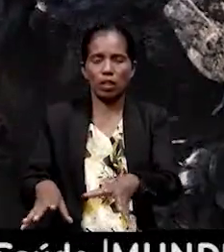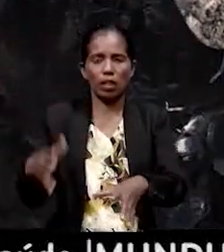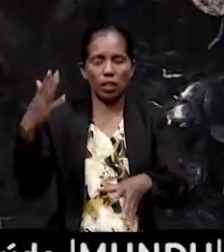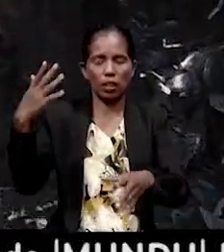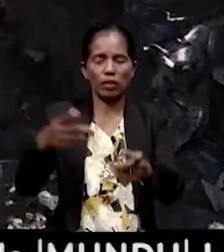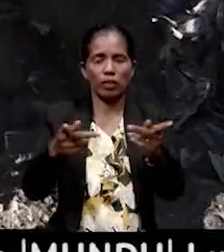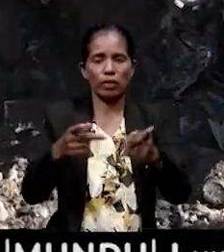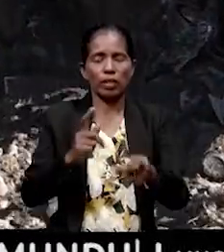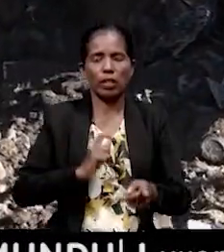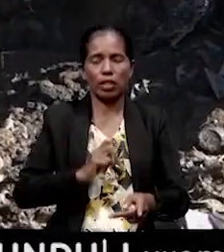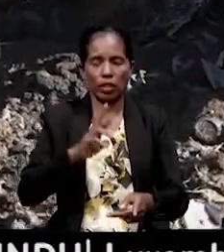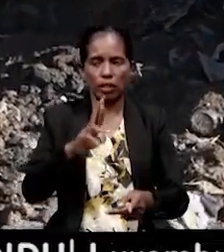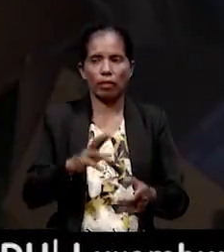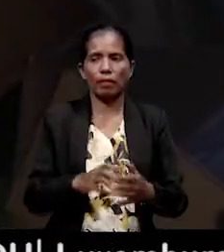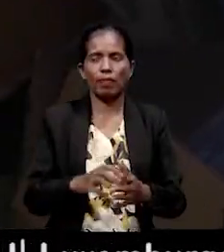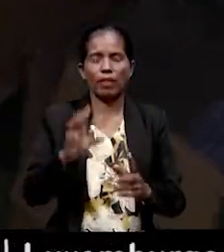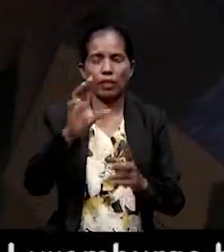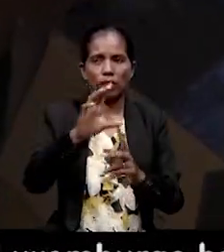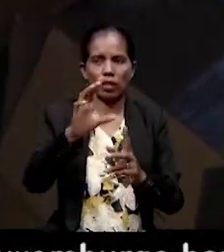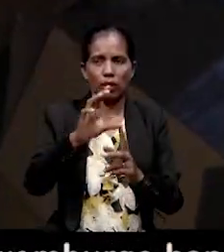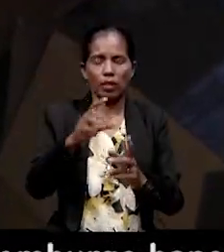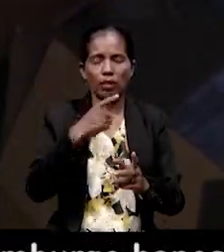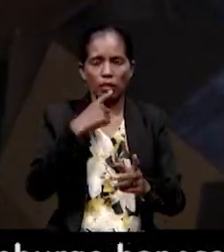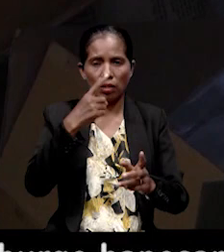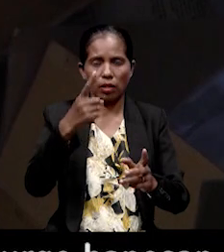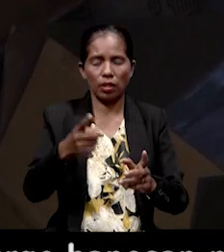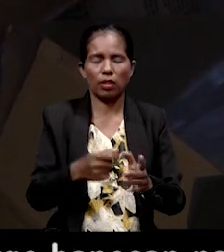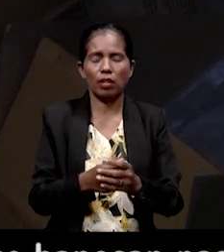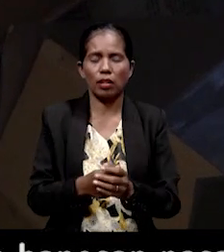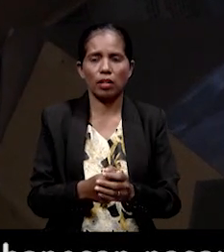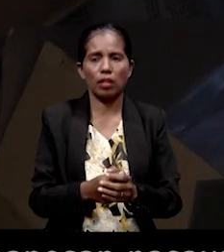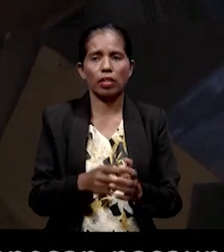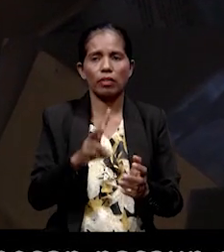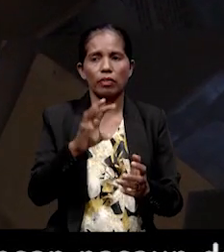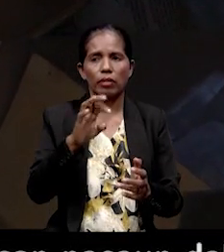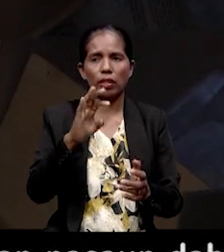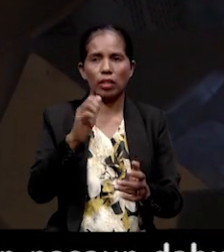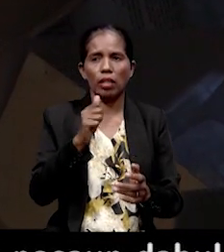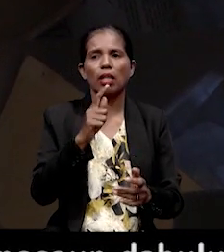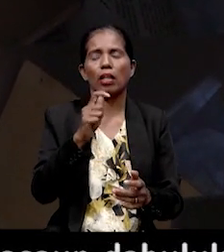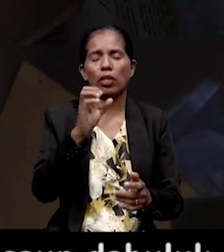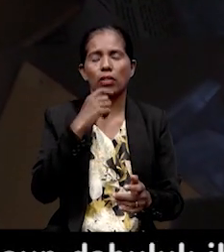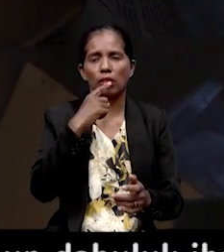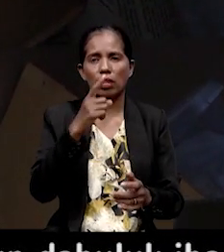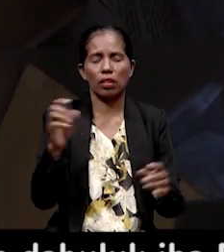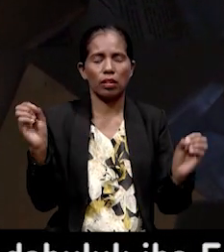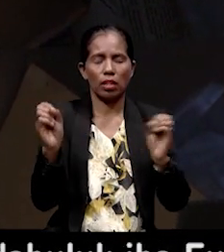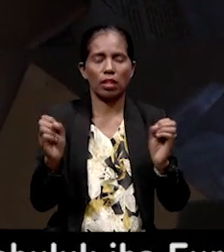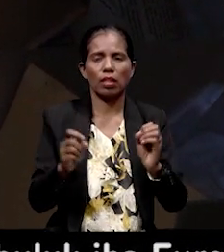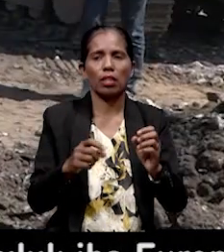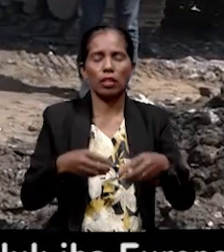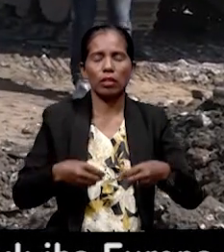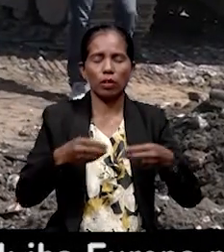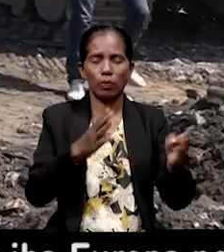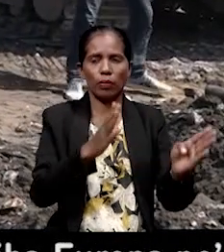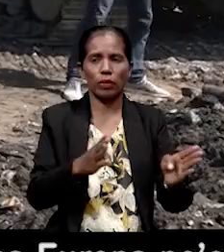lixo tibar. Sefi de visão operação na festa varianto pinto ateten a festa se la tolera no se